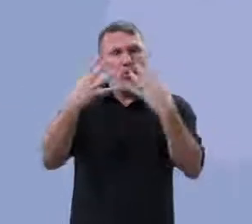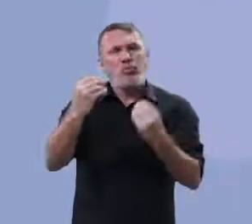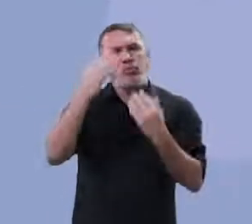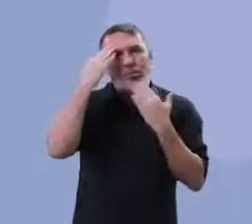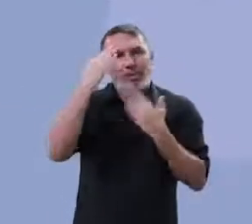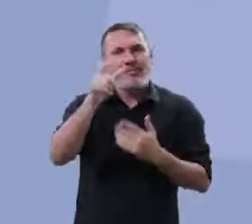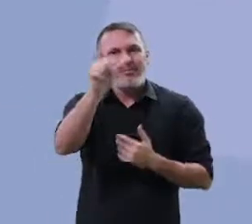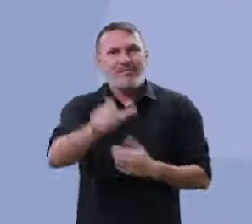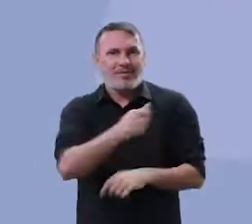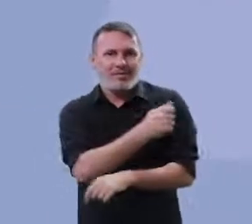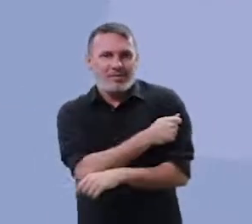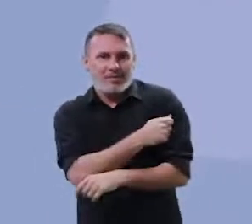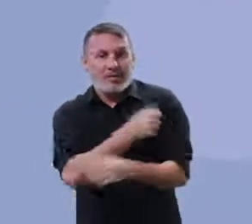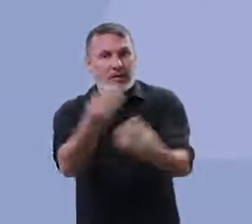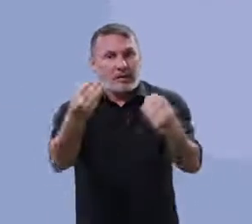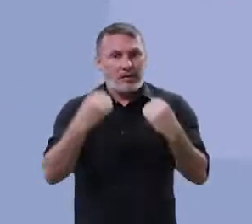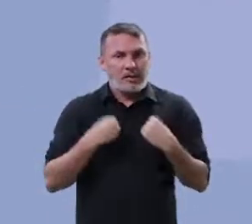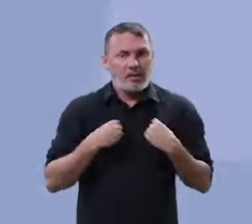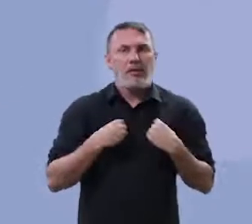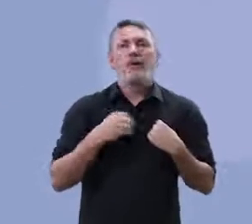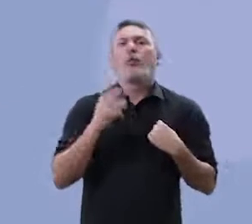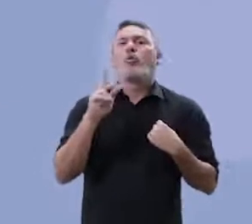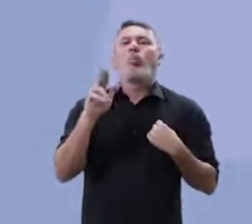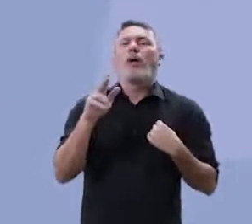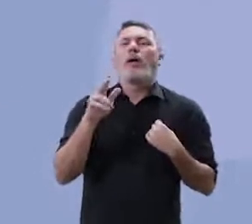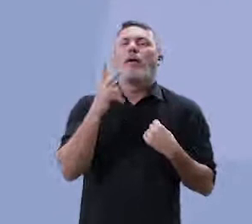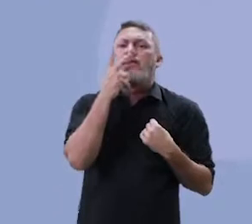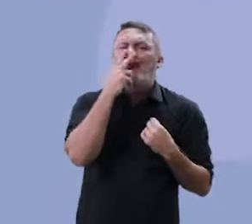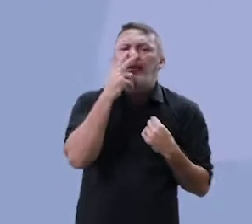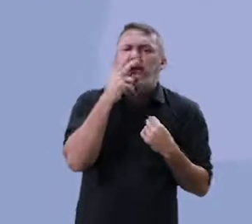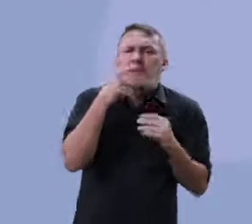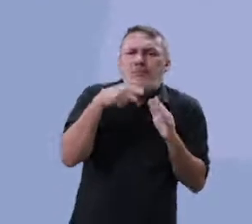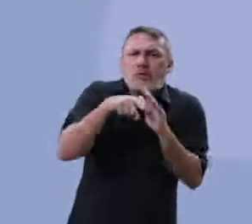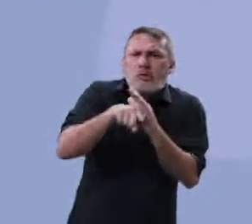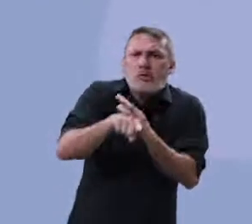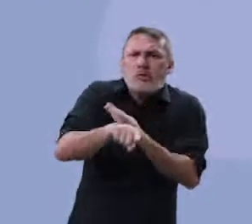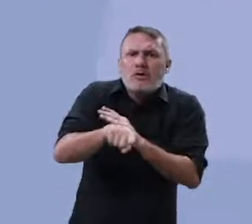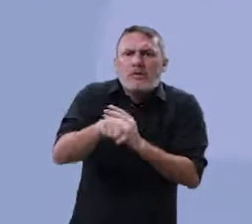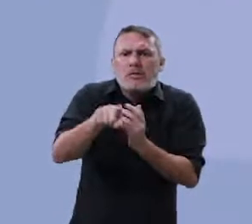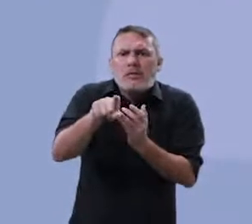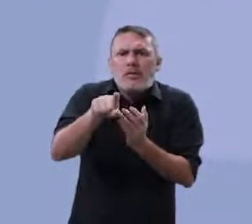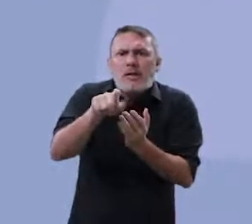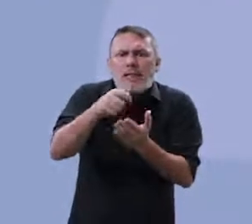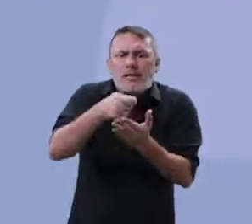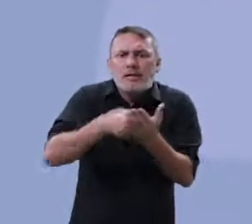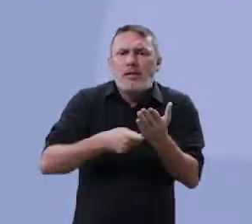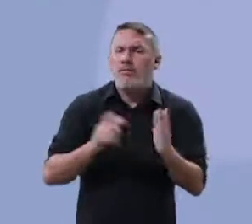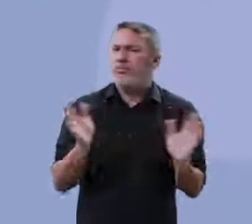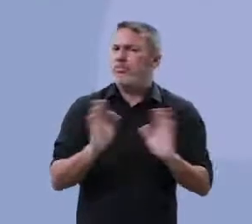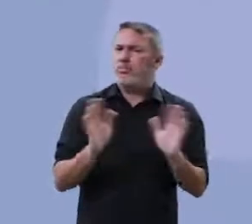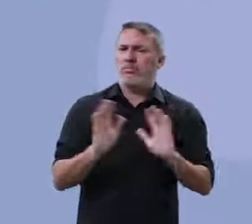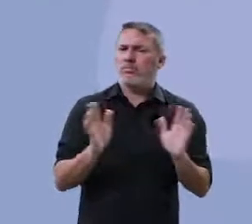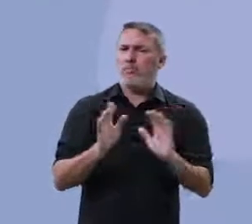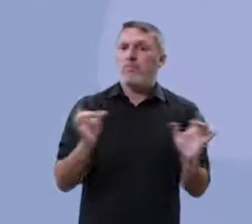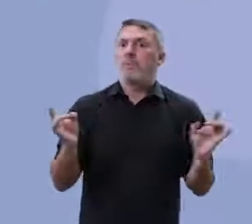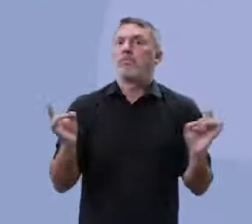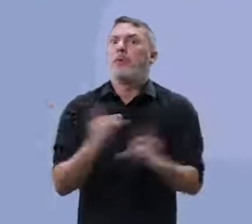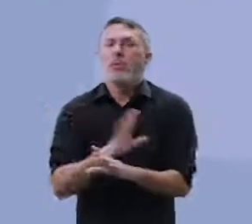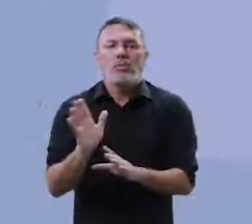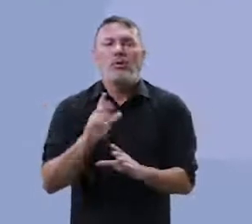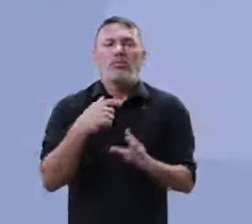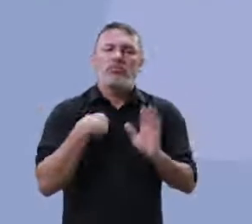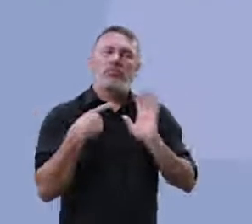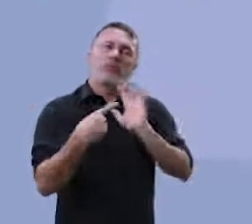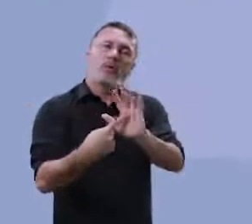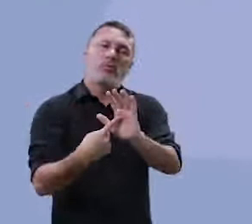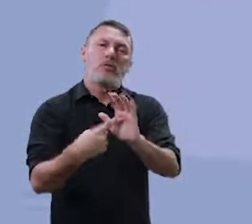aula. Muito obrigado, Gabriel, pelo seu texto. Não é um esqueleto de redação, A minha ideia não é trabalhar com esqueleto, aquele esqueleto